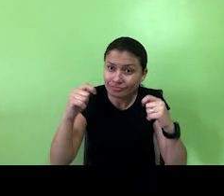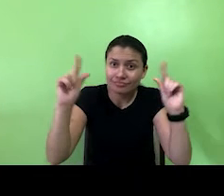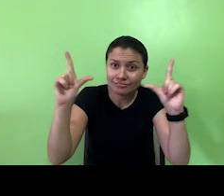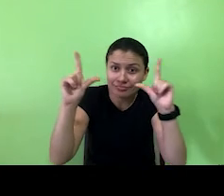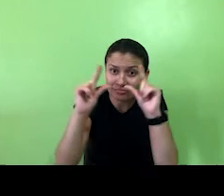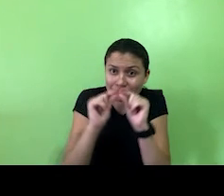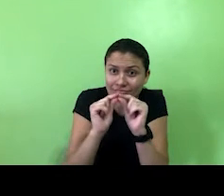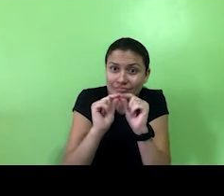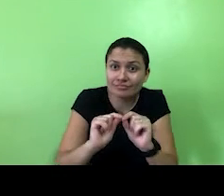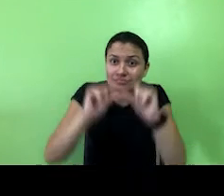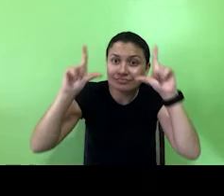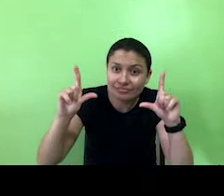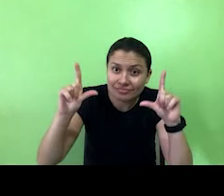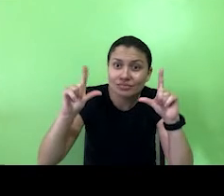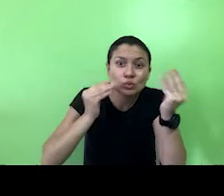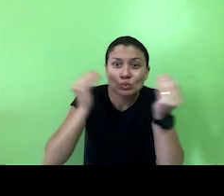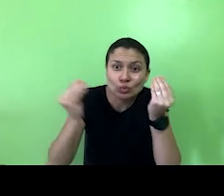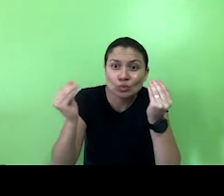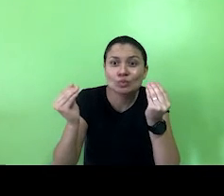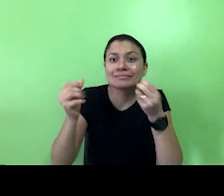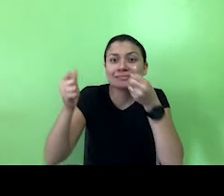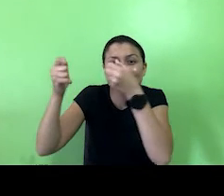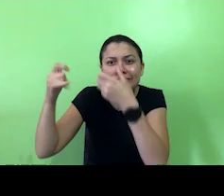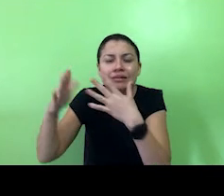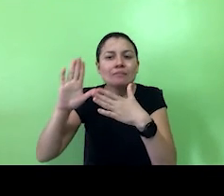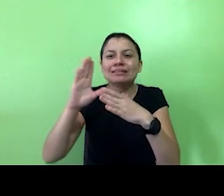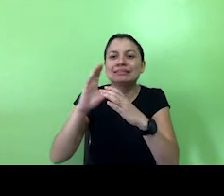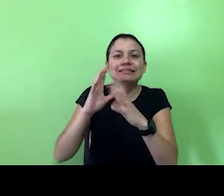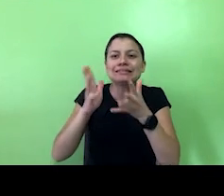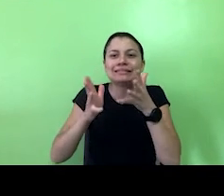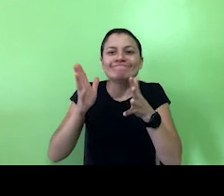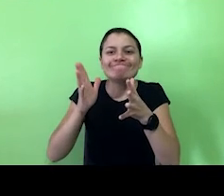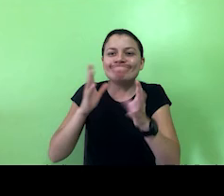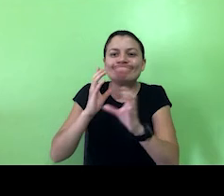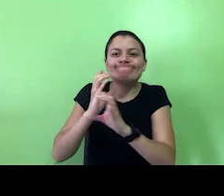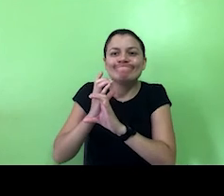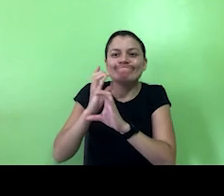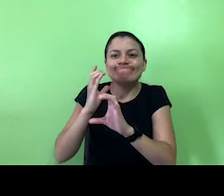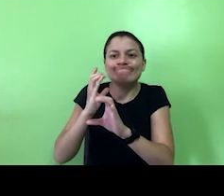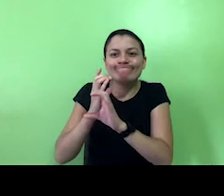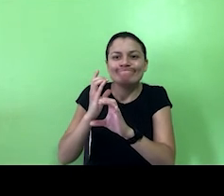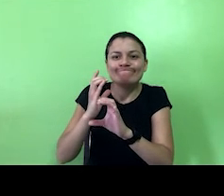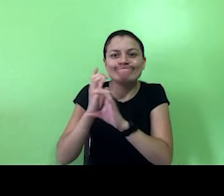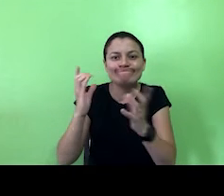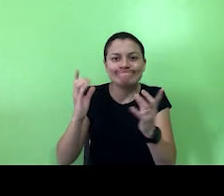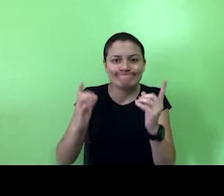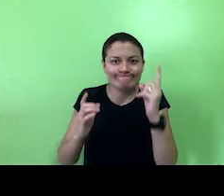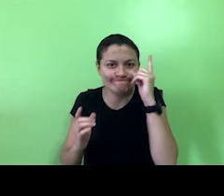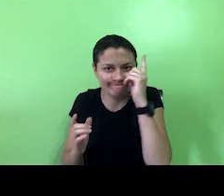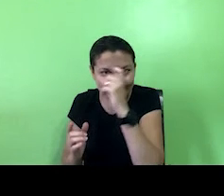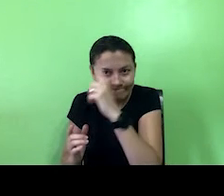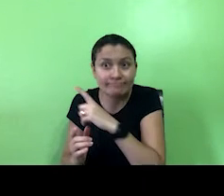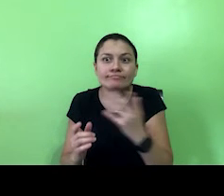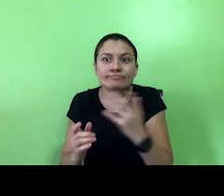que funcionava o botão, o que era o botão, mas as barreiras de língua ali acabaram gerando um desentendimento que foi